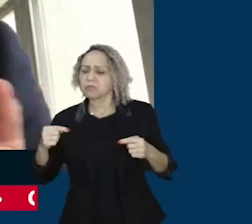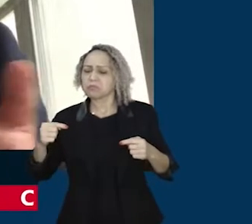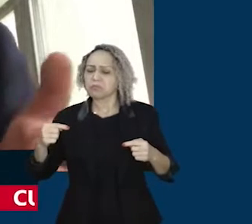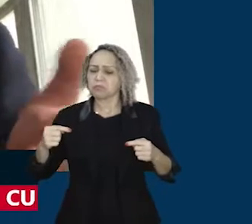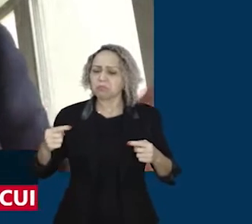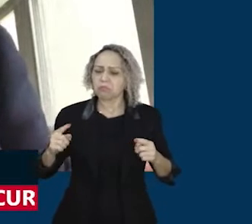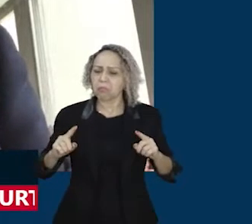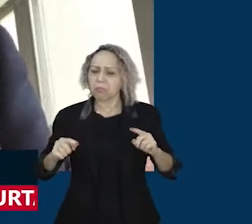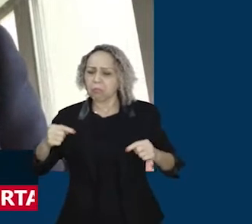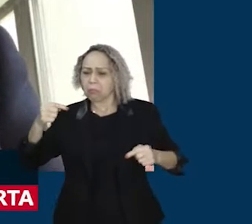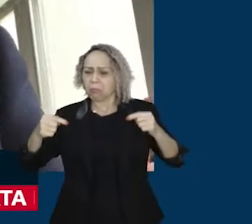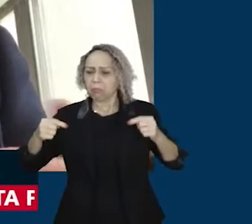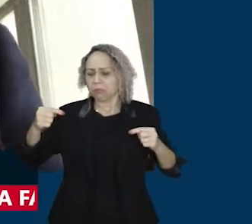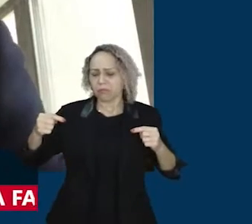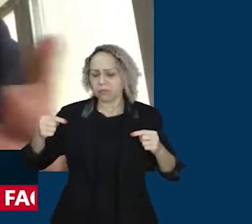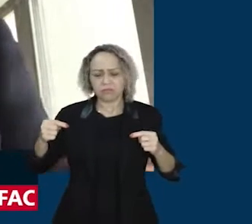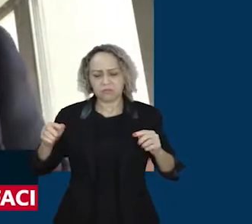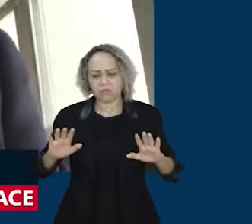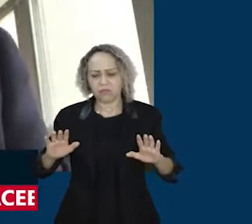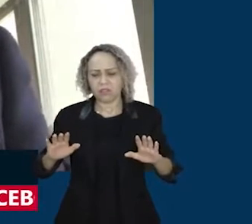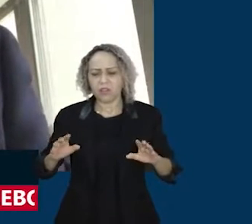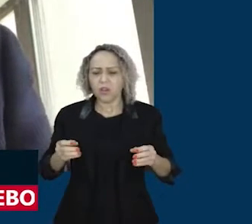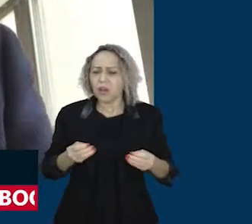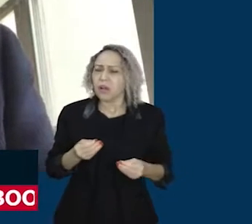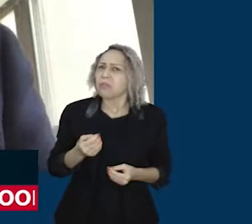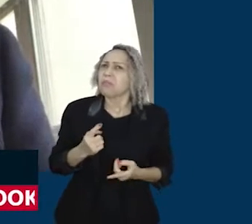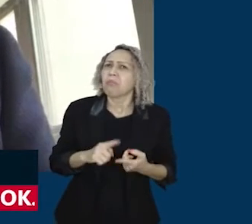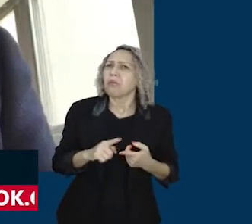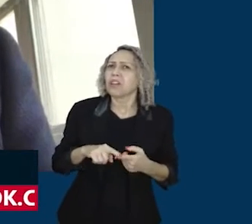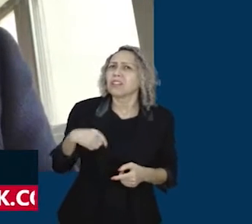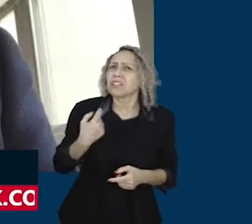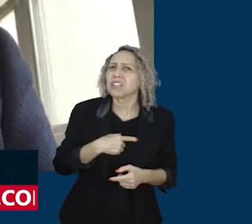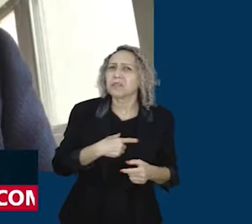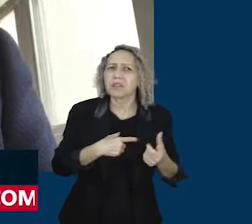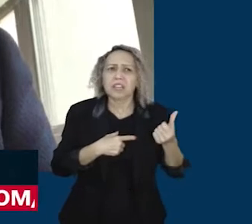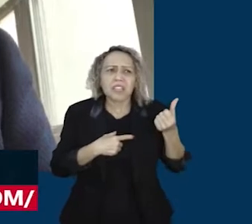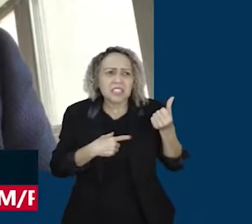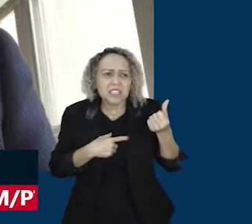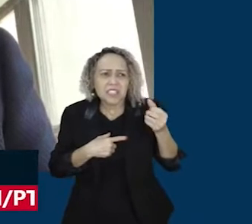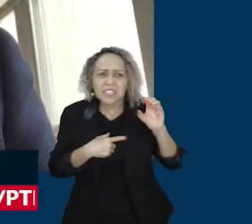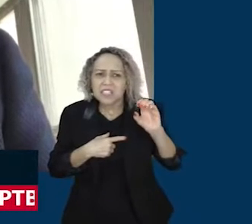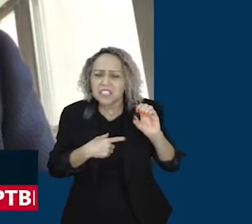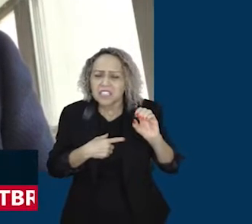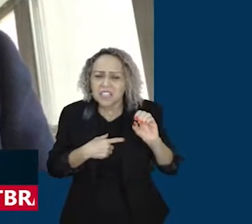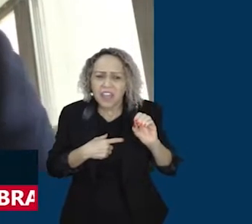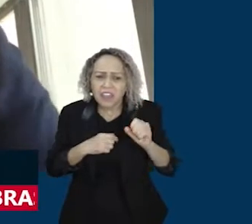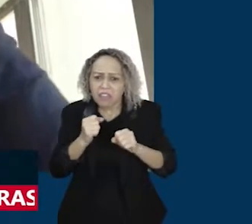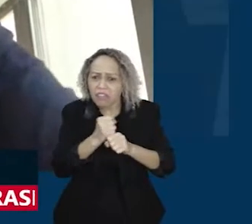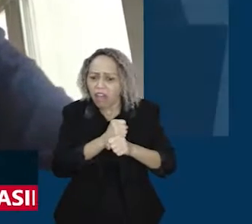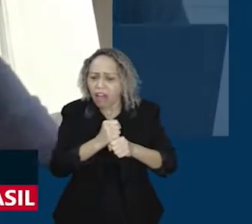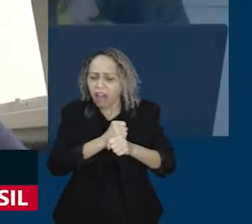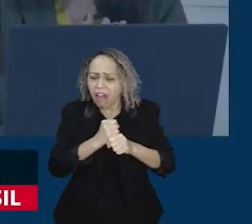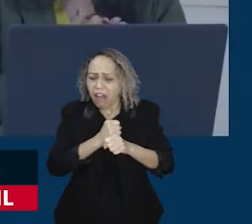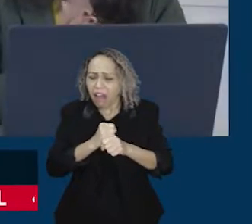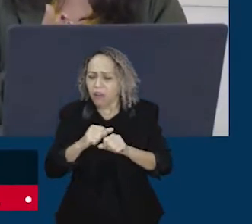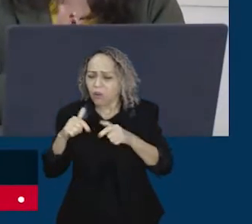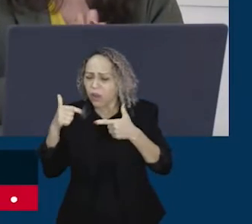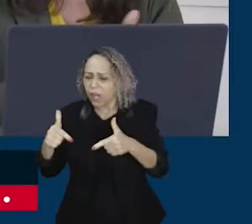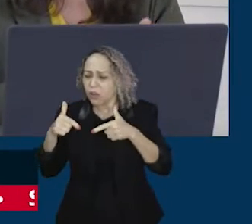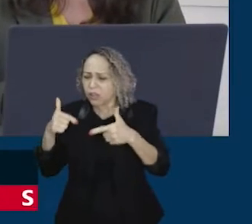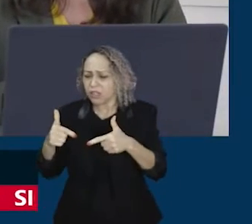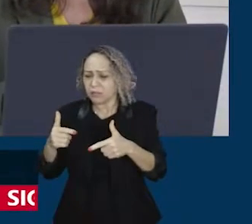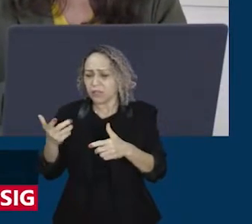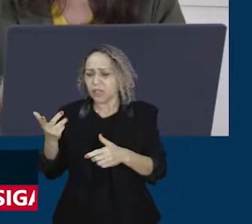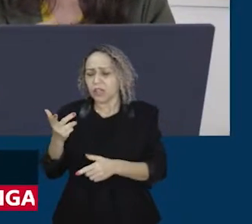usar, como hoje não está usando, de que valeram 60 anos correndo atrás da autossuficiência? É isso? Verdade, patrimônio